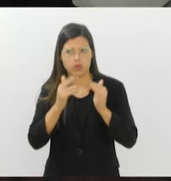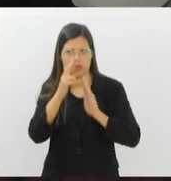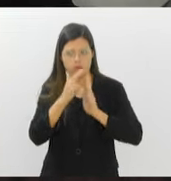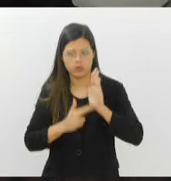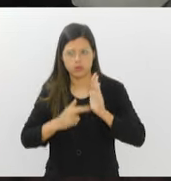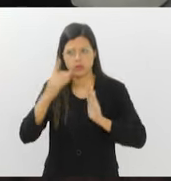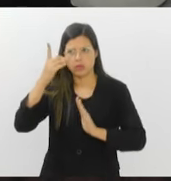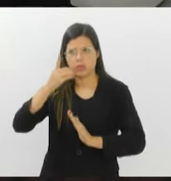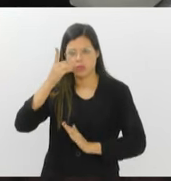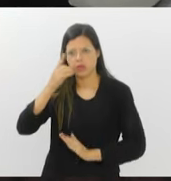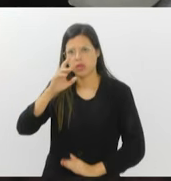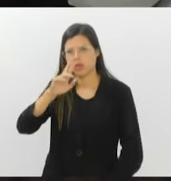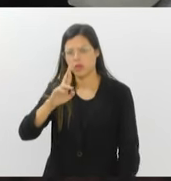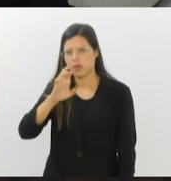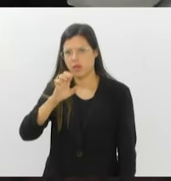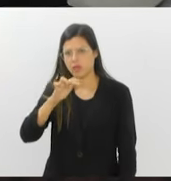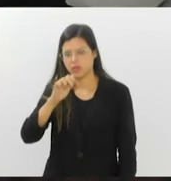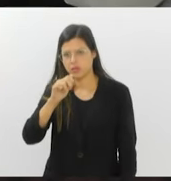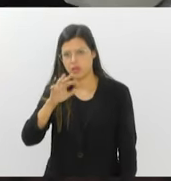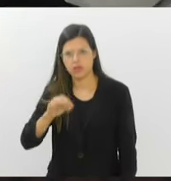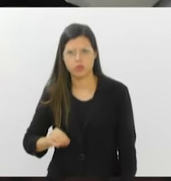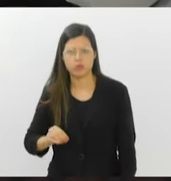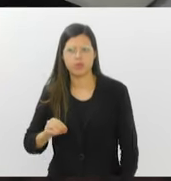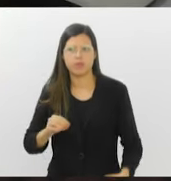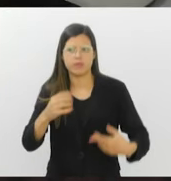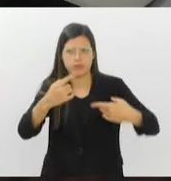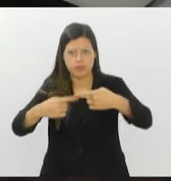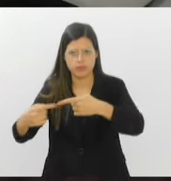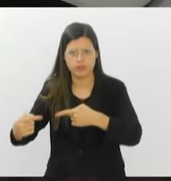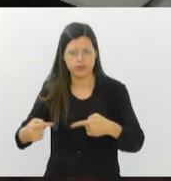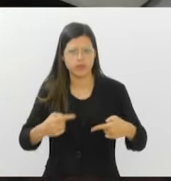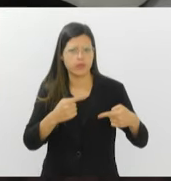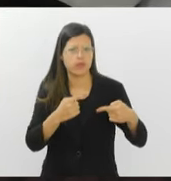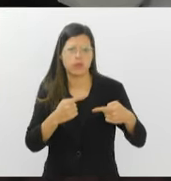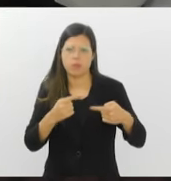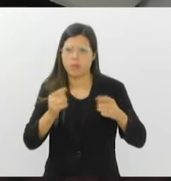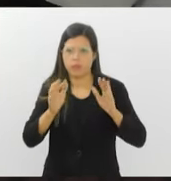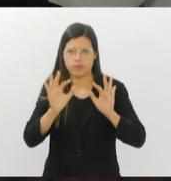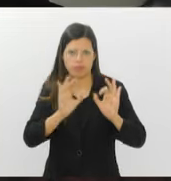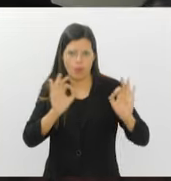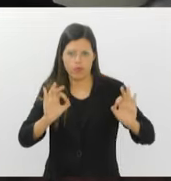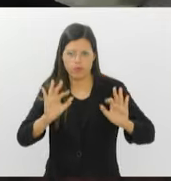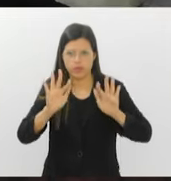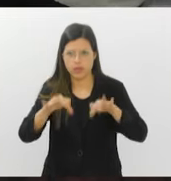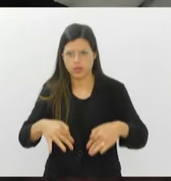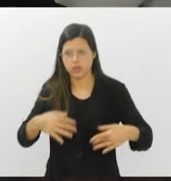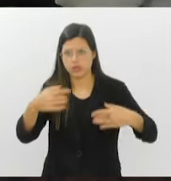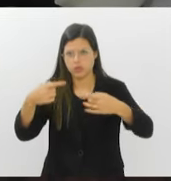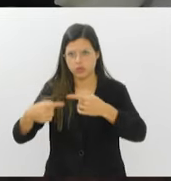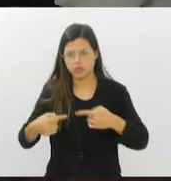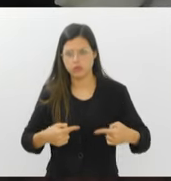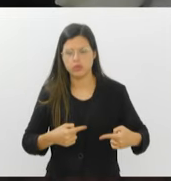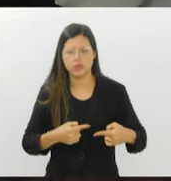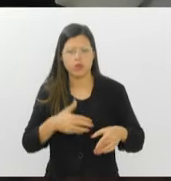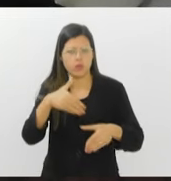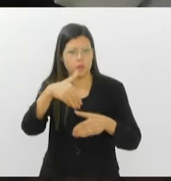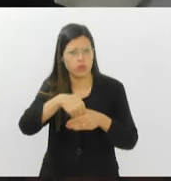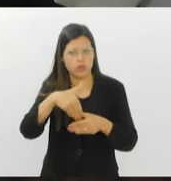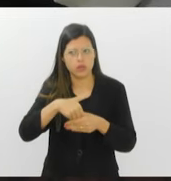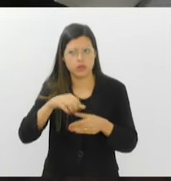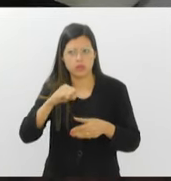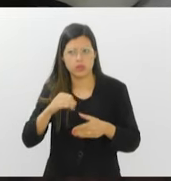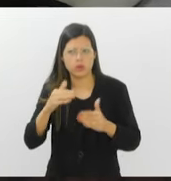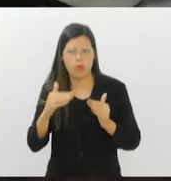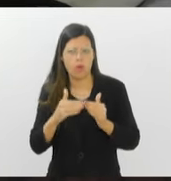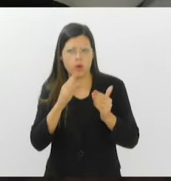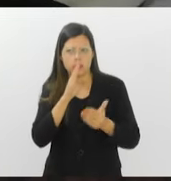deputado Renato Miranda. Em discussão, não havendo quem queira discutir, encerrada a discussão. Em votação, os senhores que